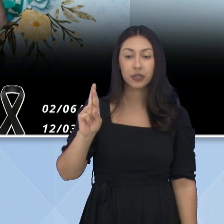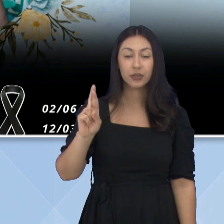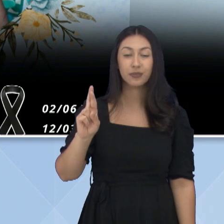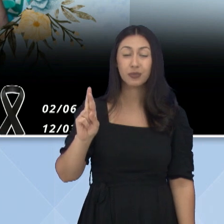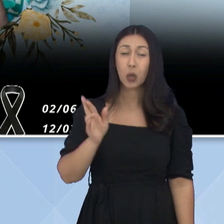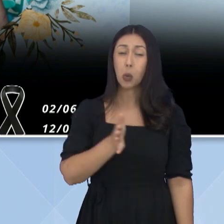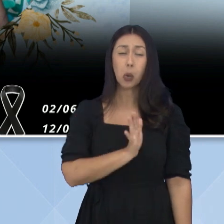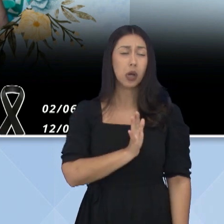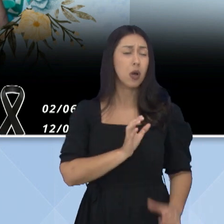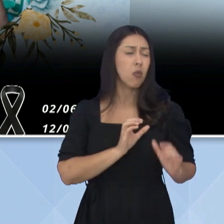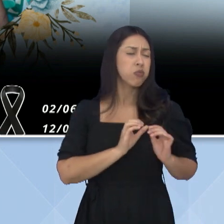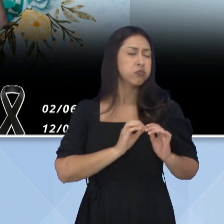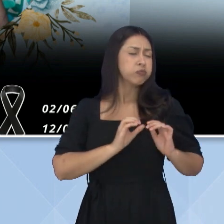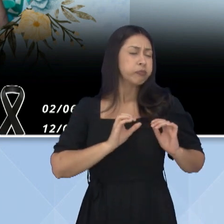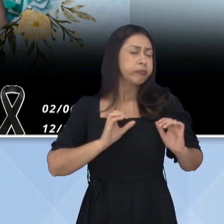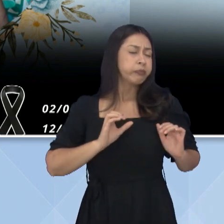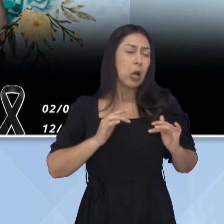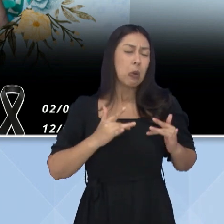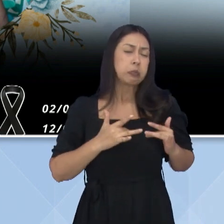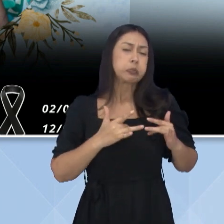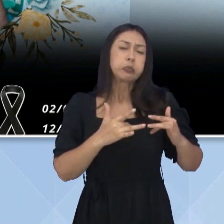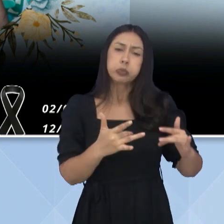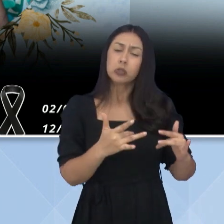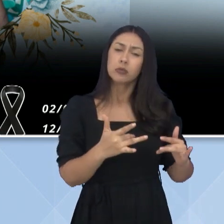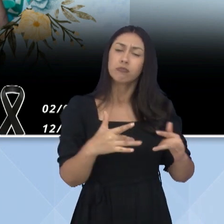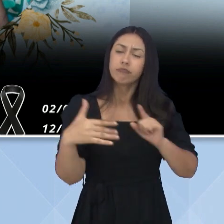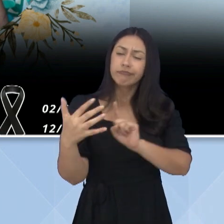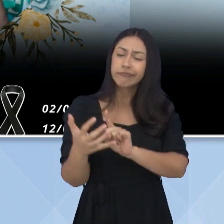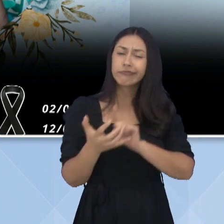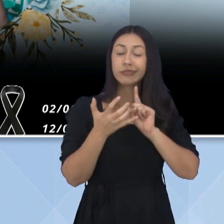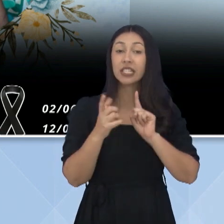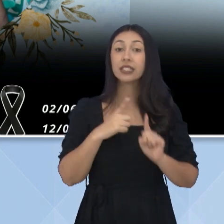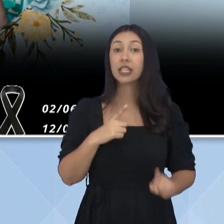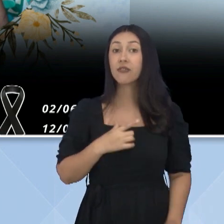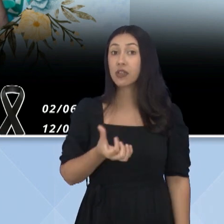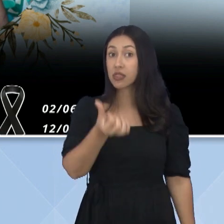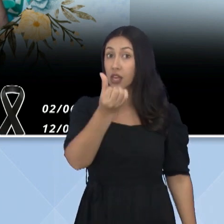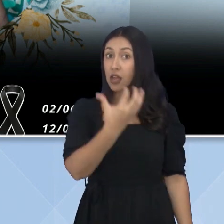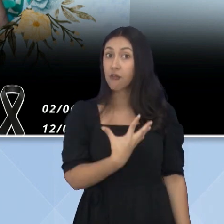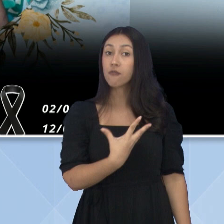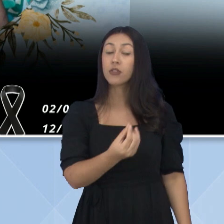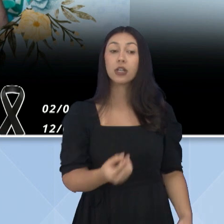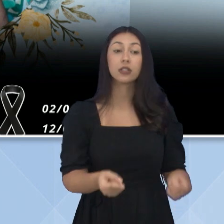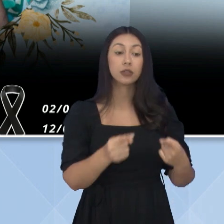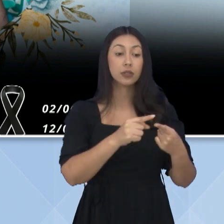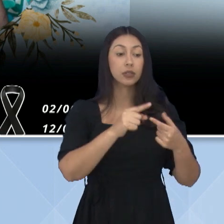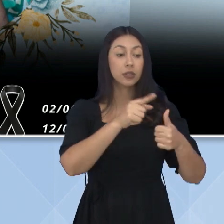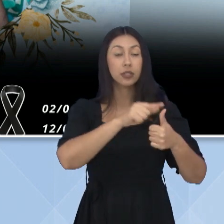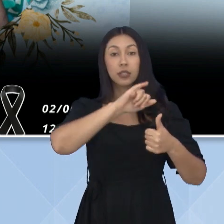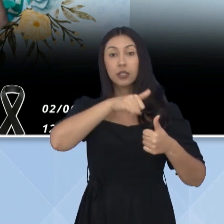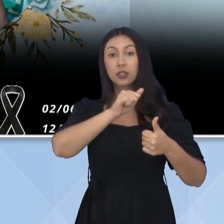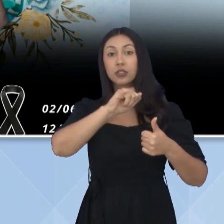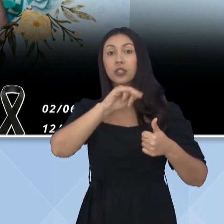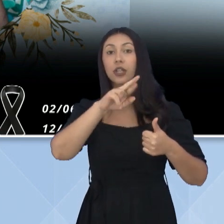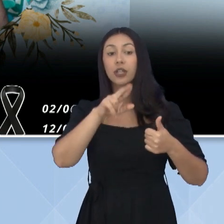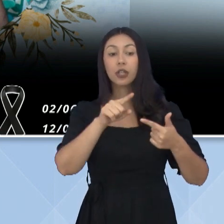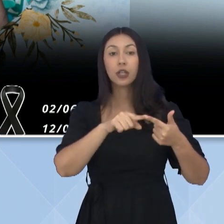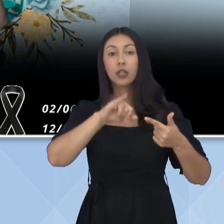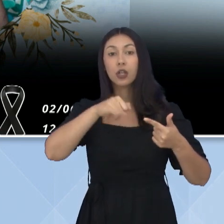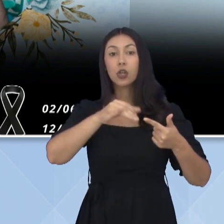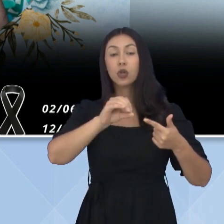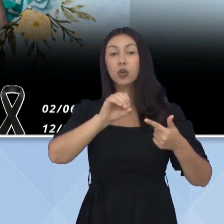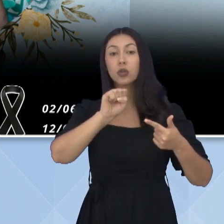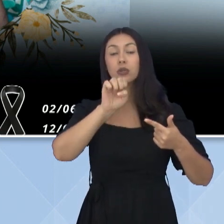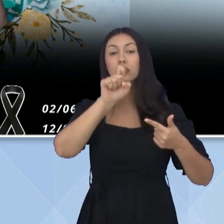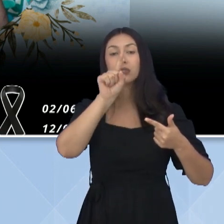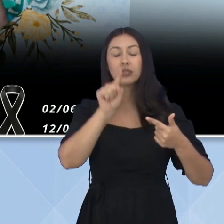coração generoso e presença acolhedora, mãe de 6 filhos, Jair Moreira Santos, José Benedito